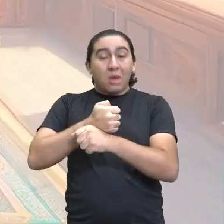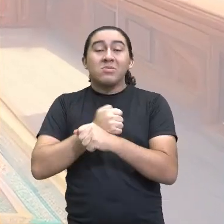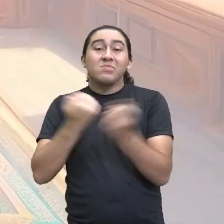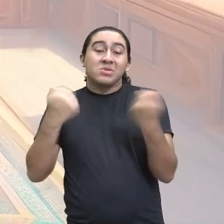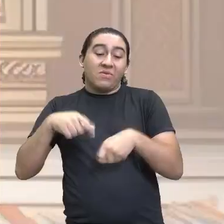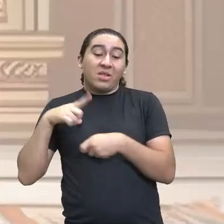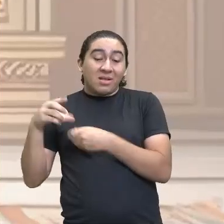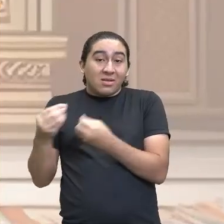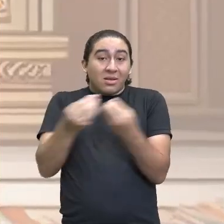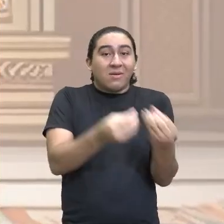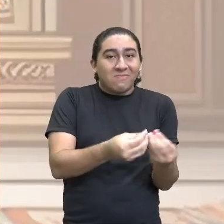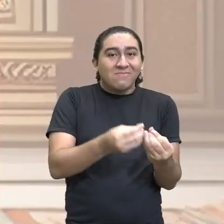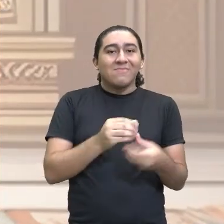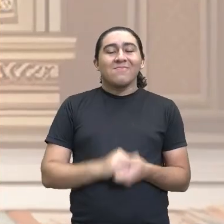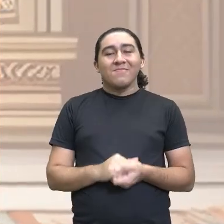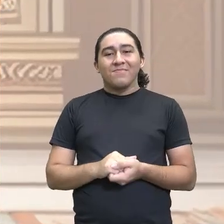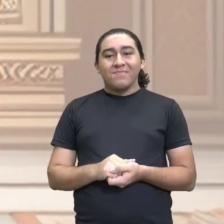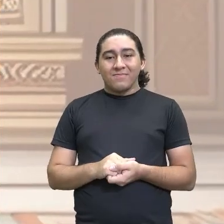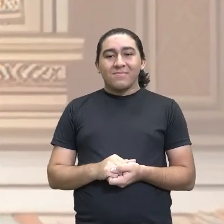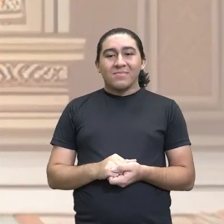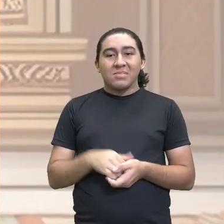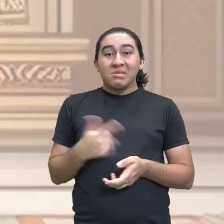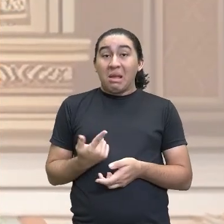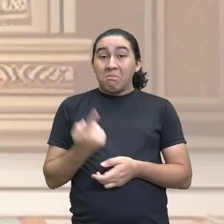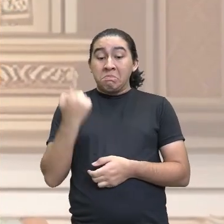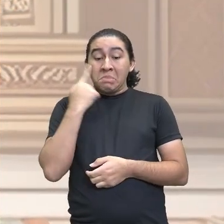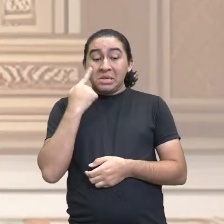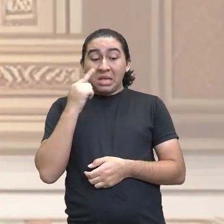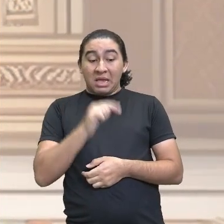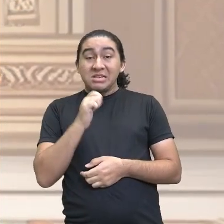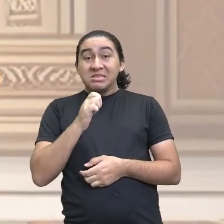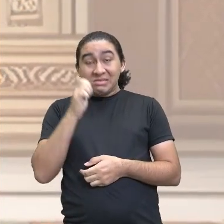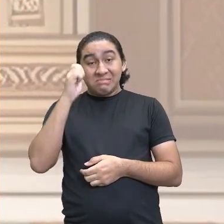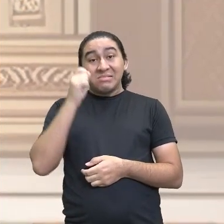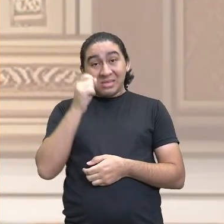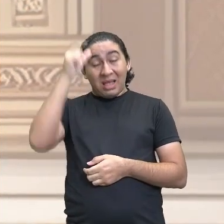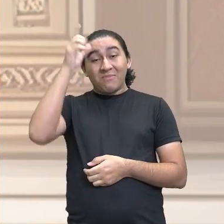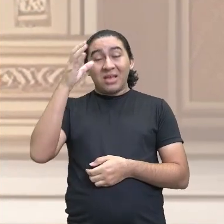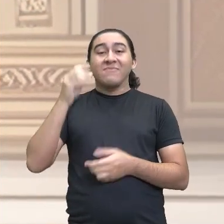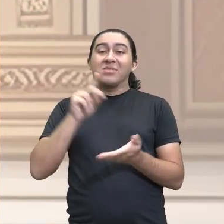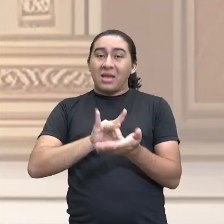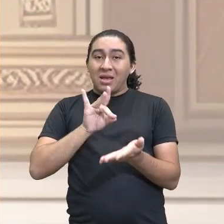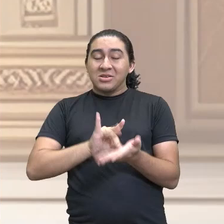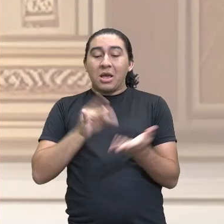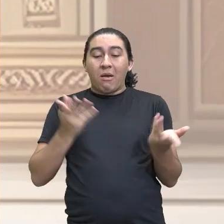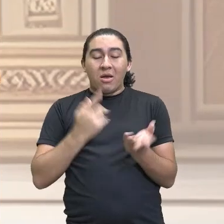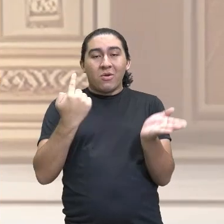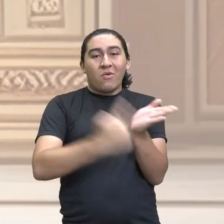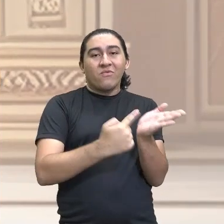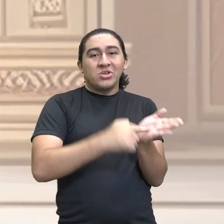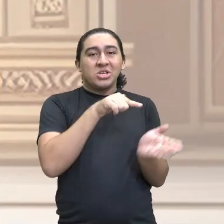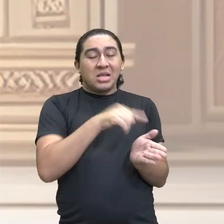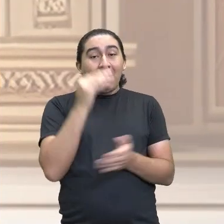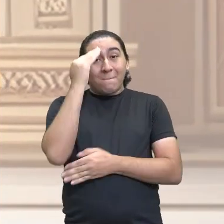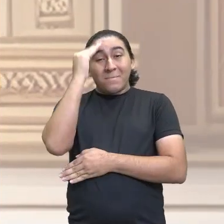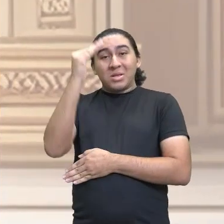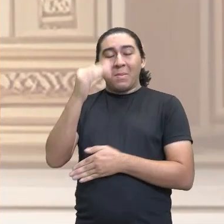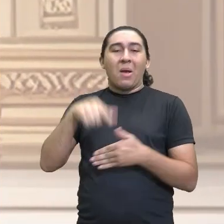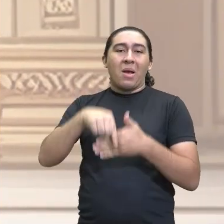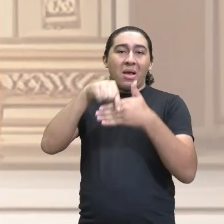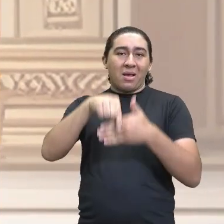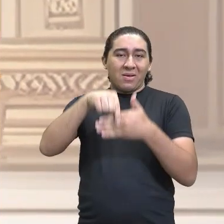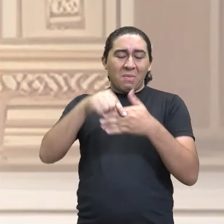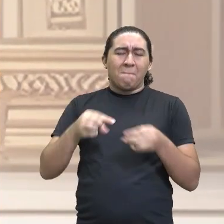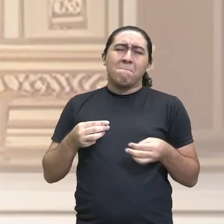do Brahmane. Impressionado com a inteligência do Brahmane, o Rajá o convidou para ser o principal vizir, espécie de